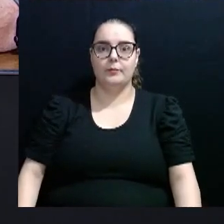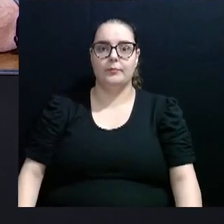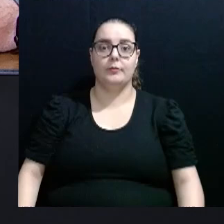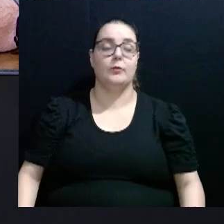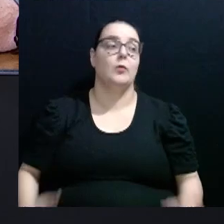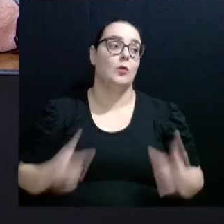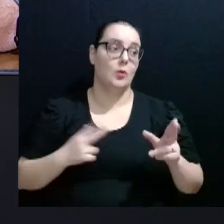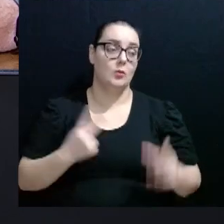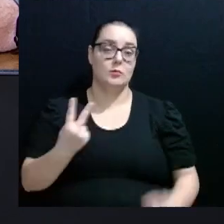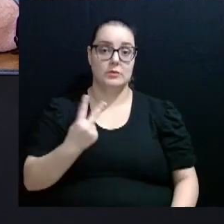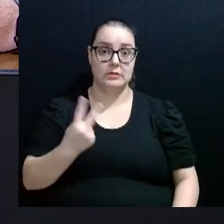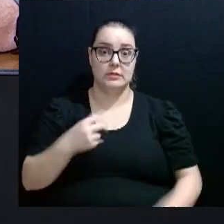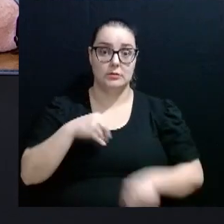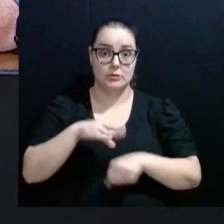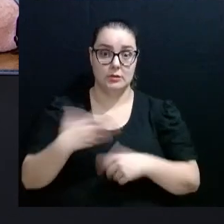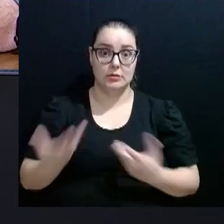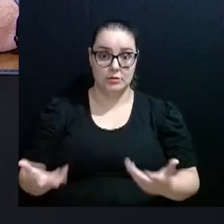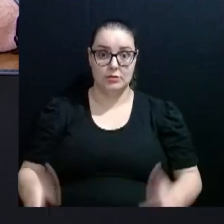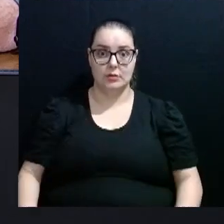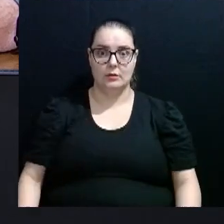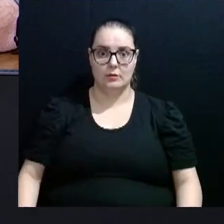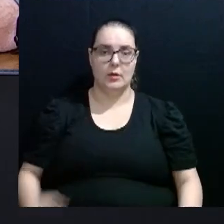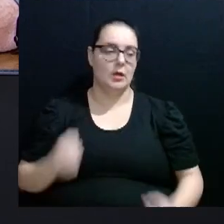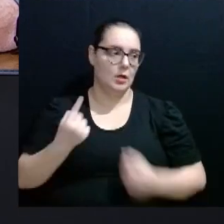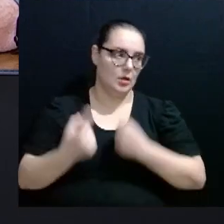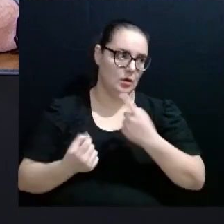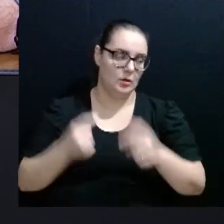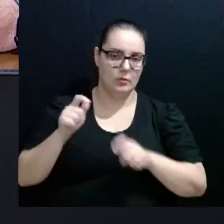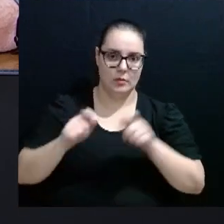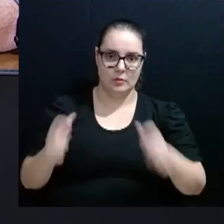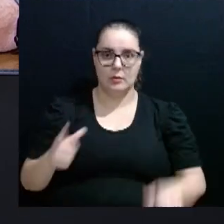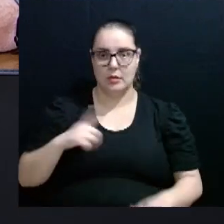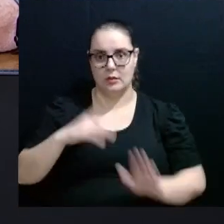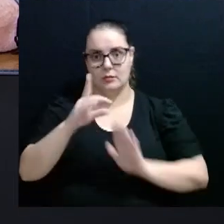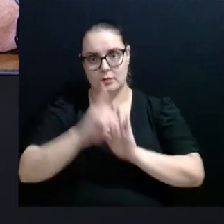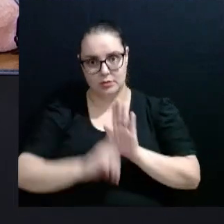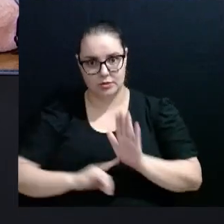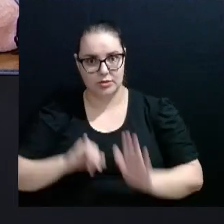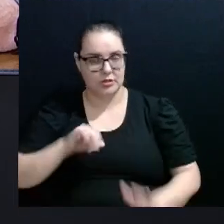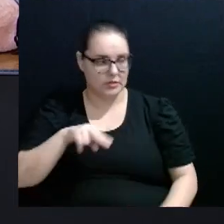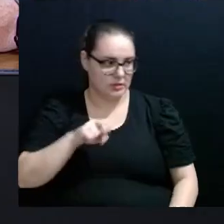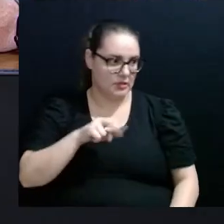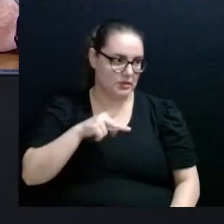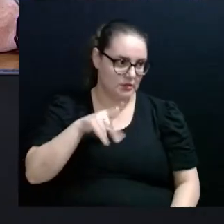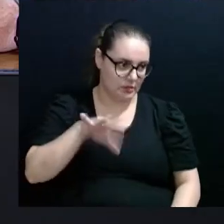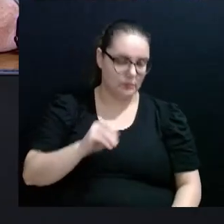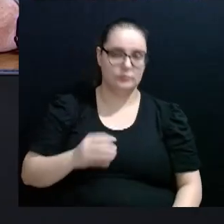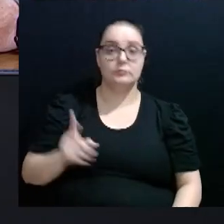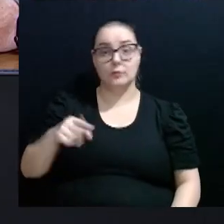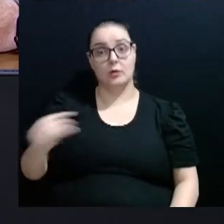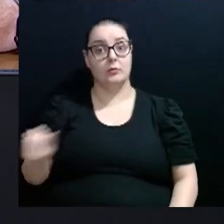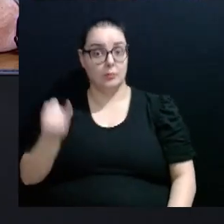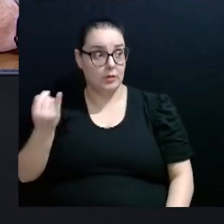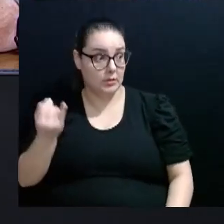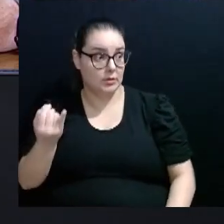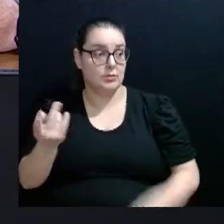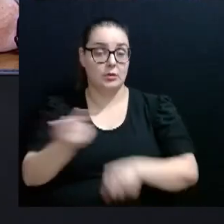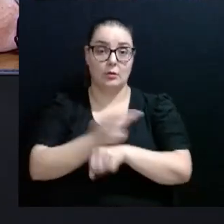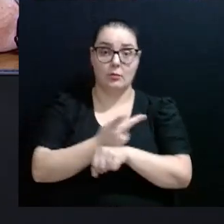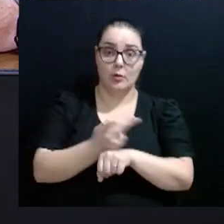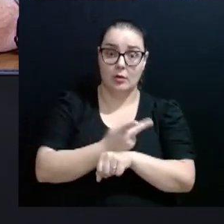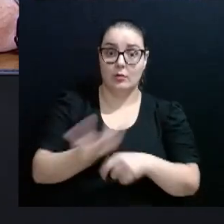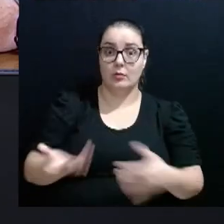tá? Algumas pessoas têm direito à isenção. Então é interessante buscar,